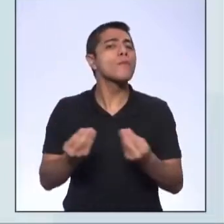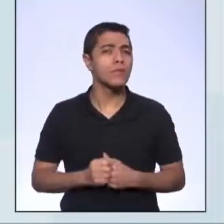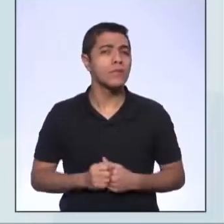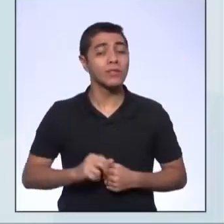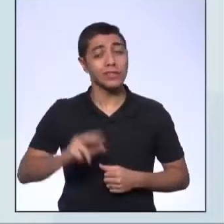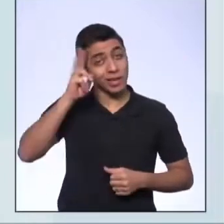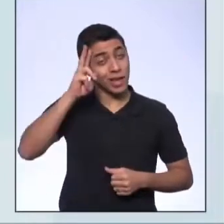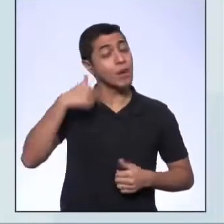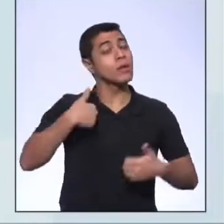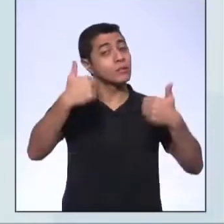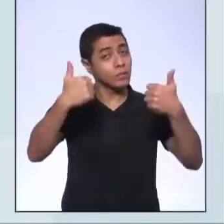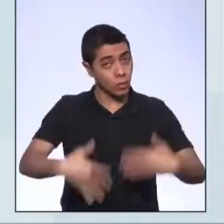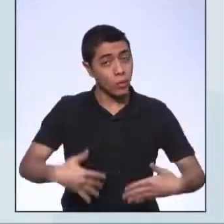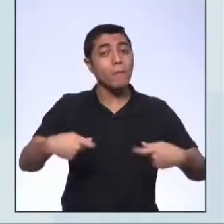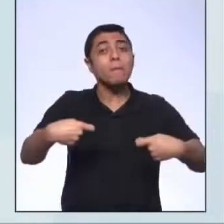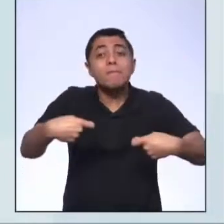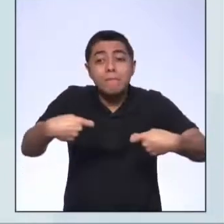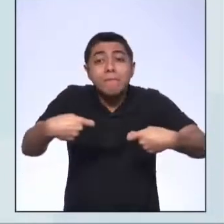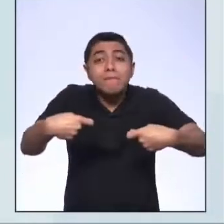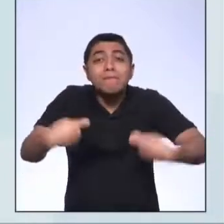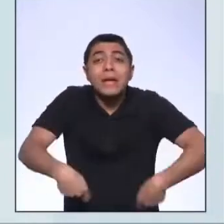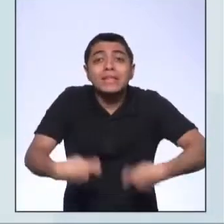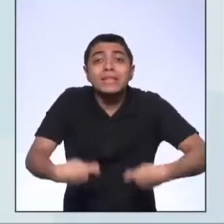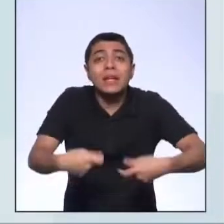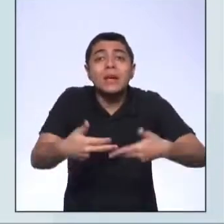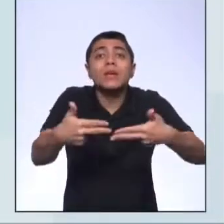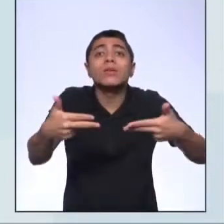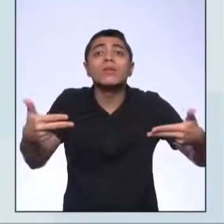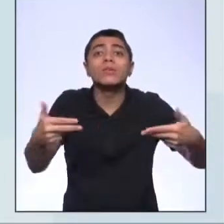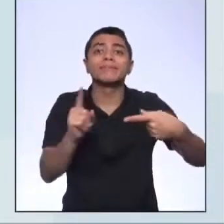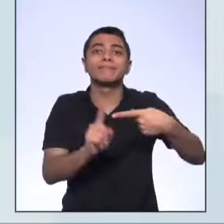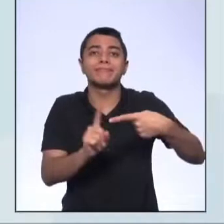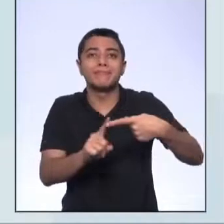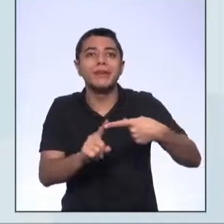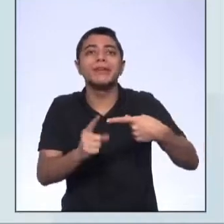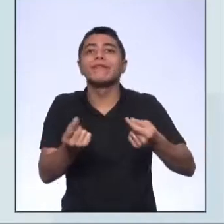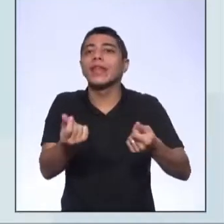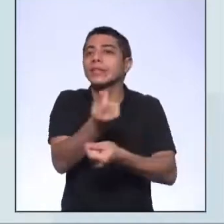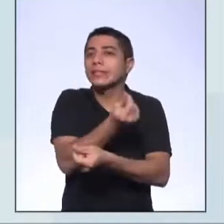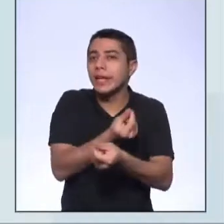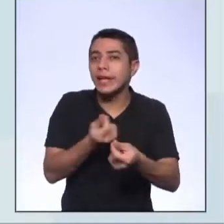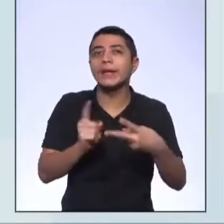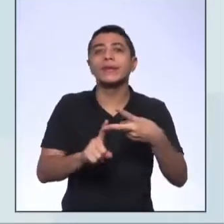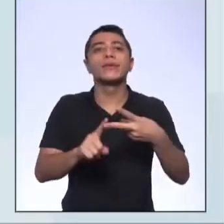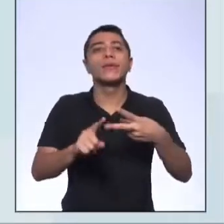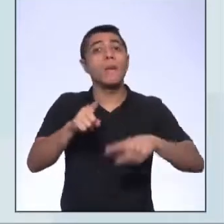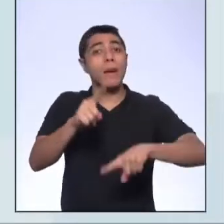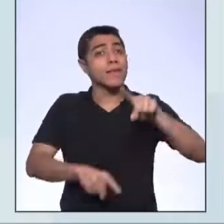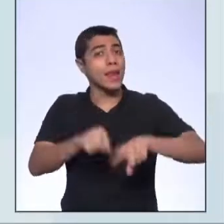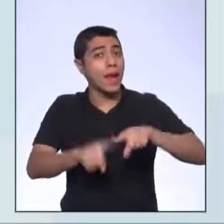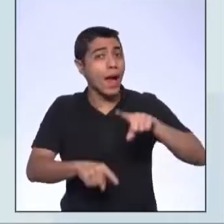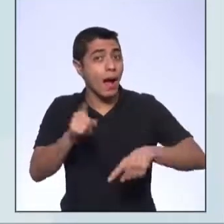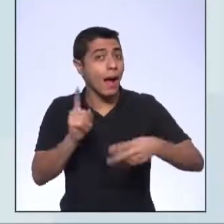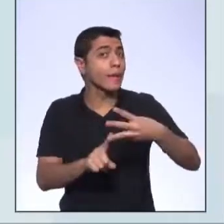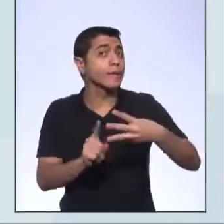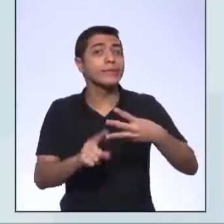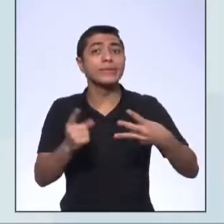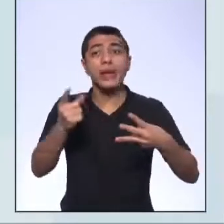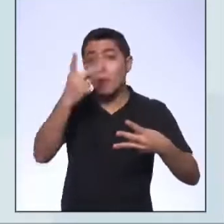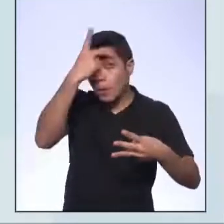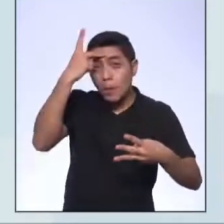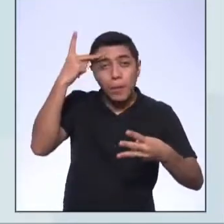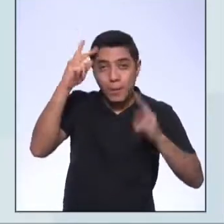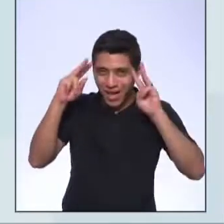recursos financeiros recursos materiais humanos né a verba ou como vai ser